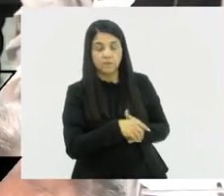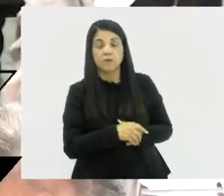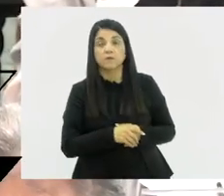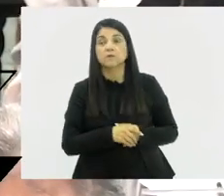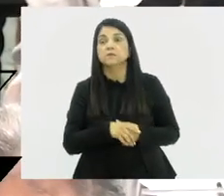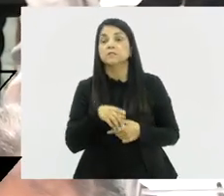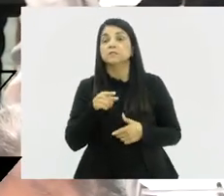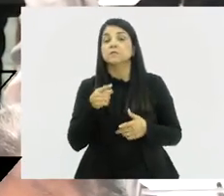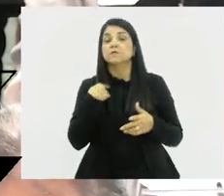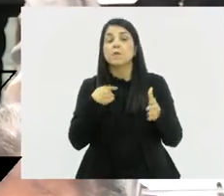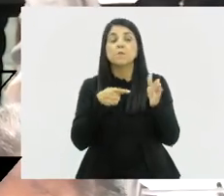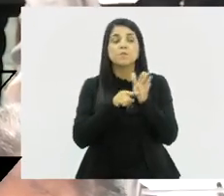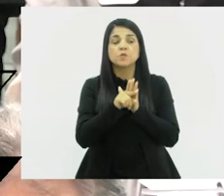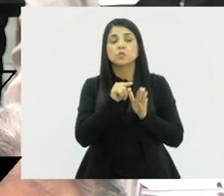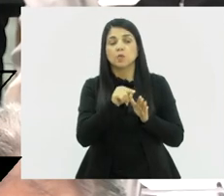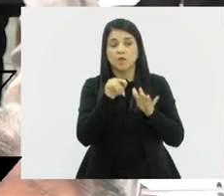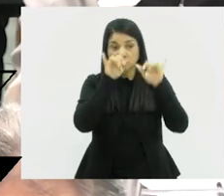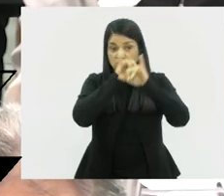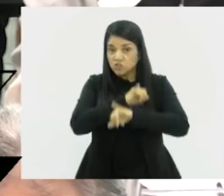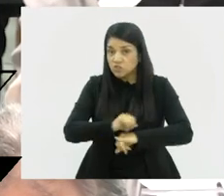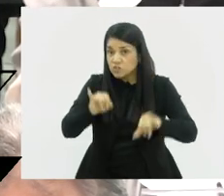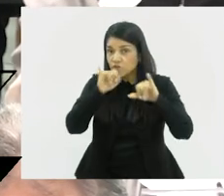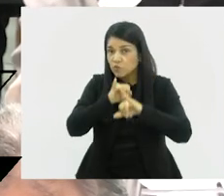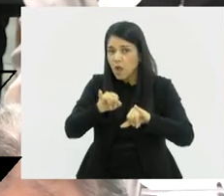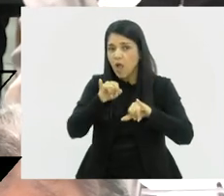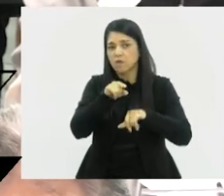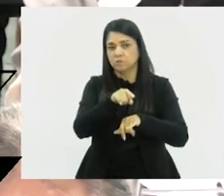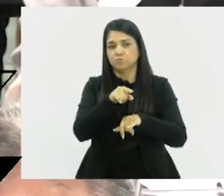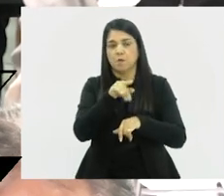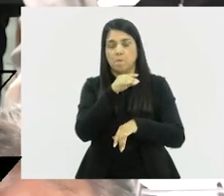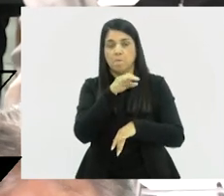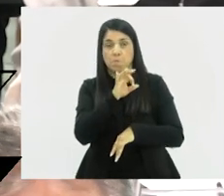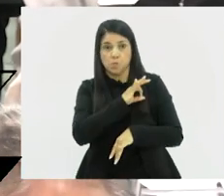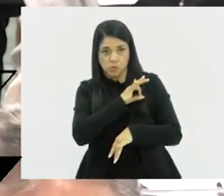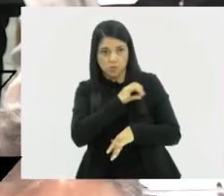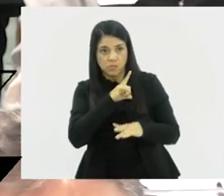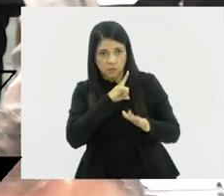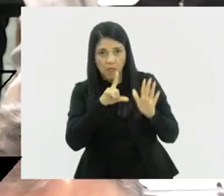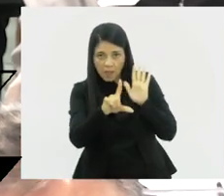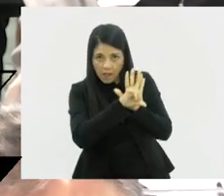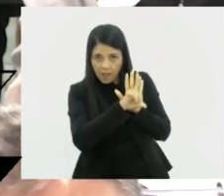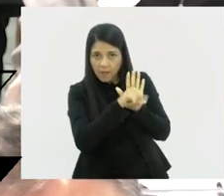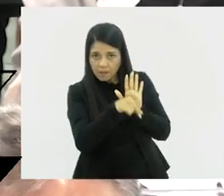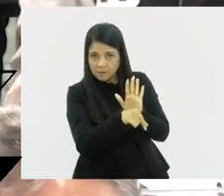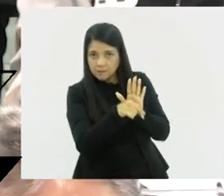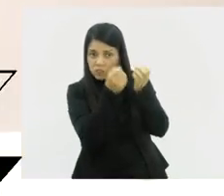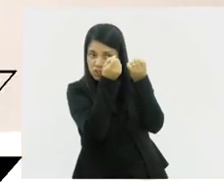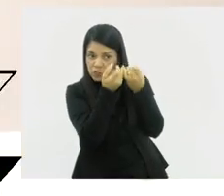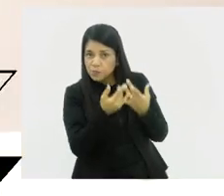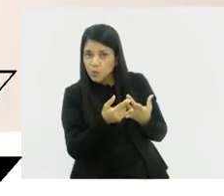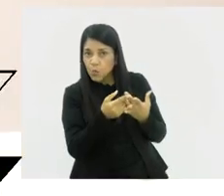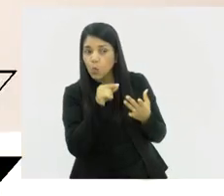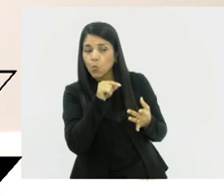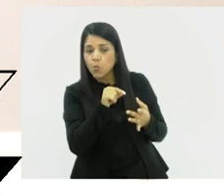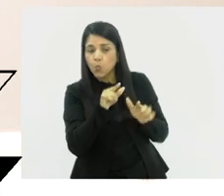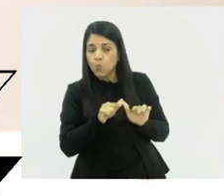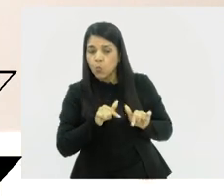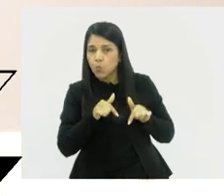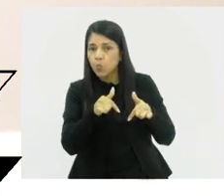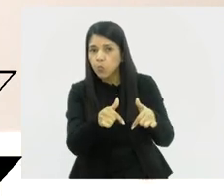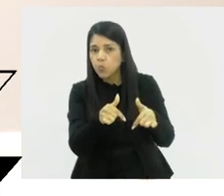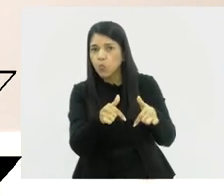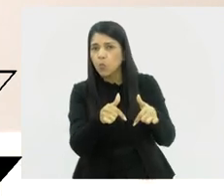vocês divulgaram para os vossos policiais que existe essa lei? Explicaram a eles o que fazer em caso